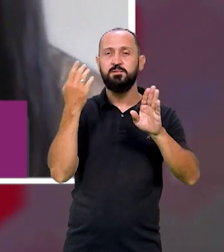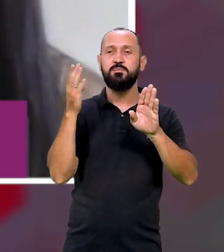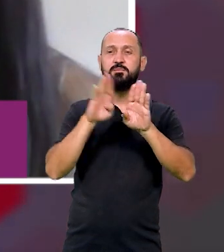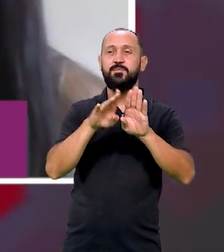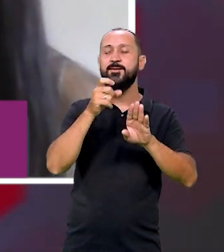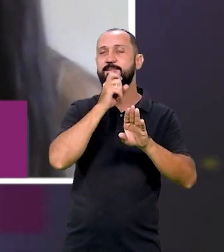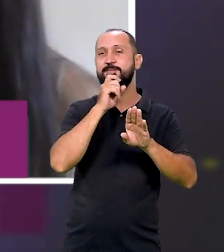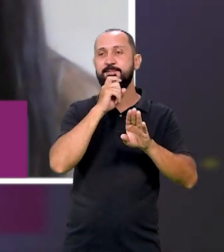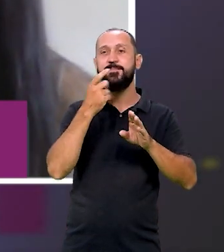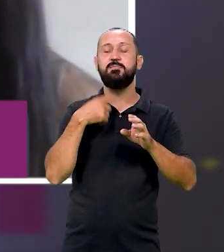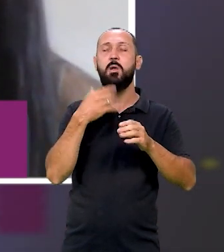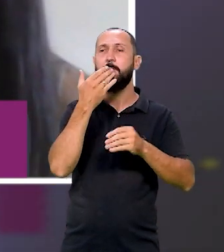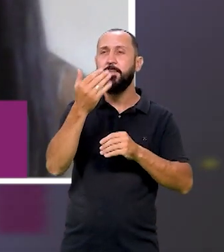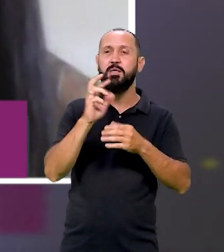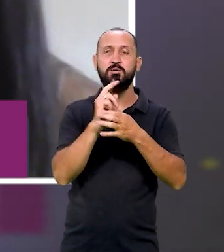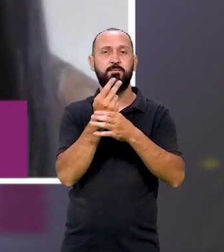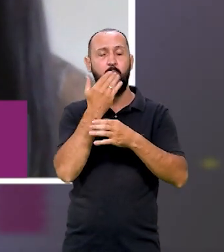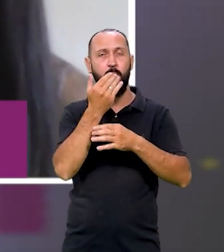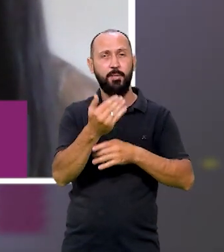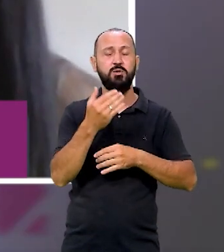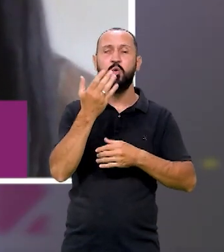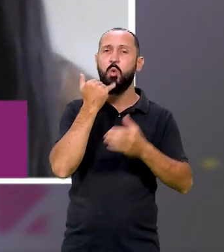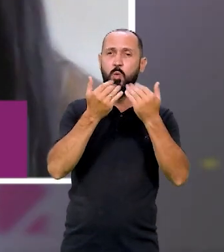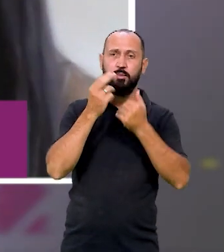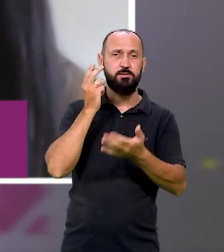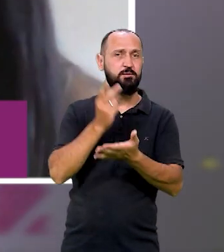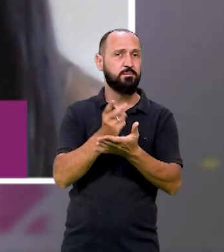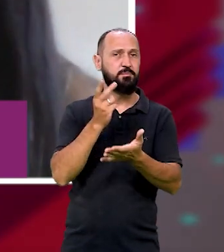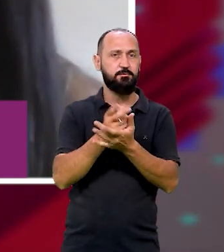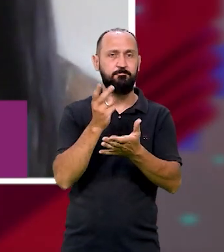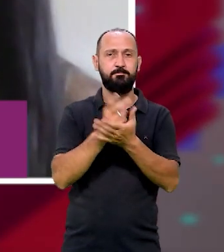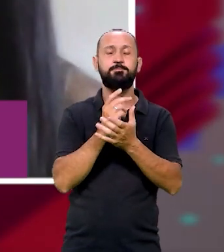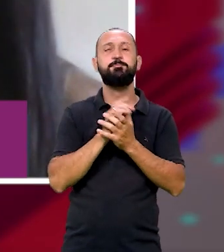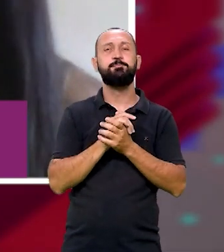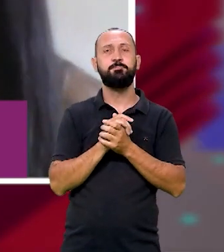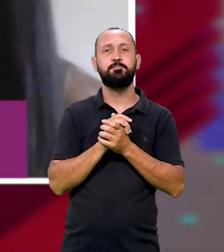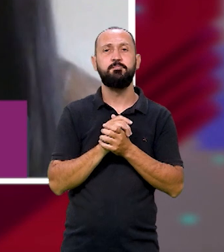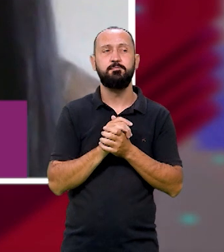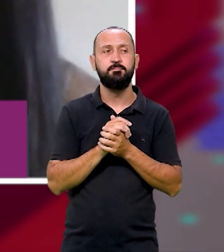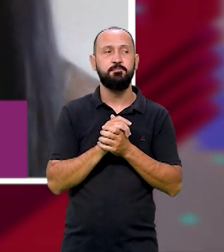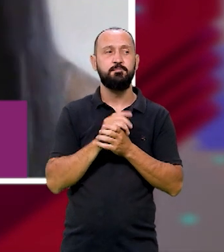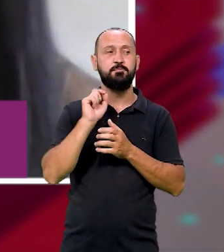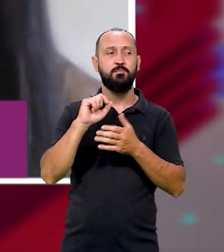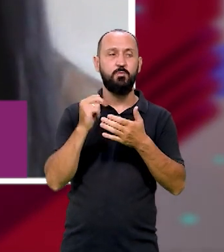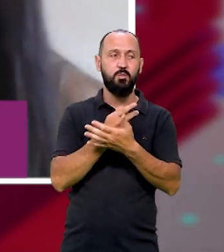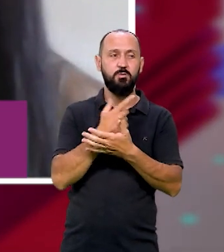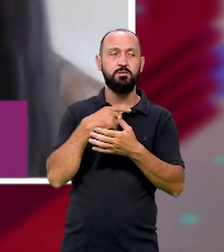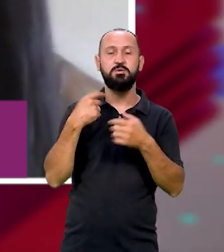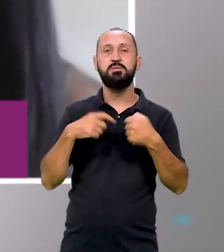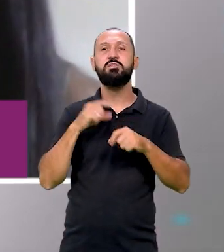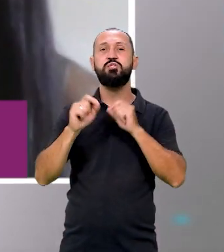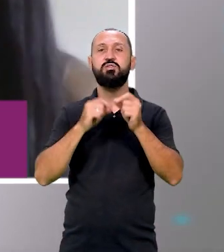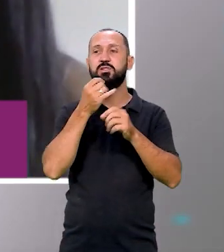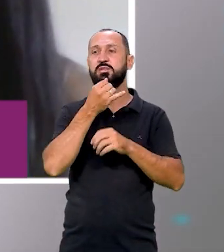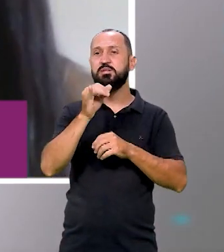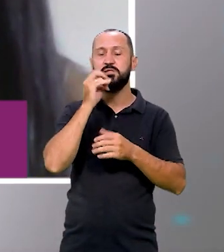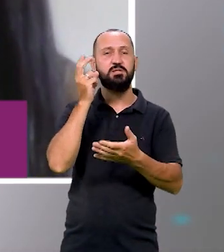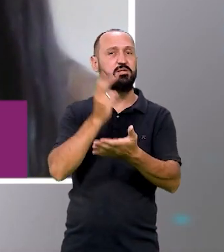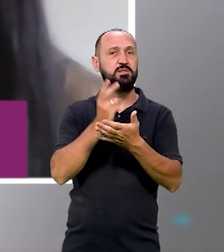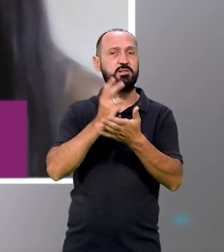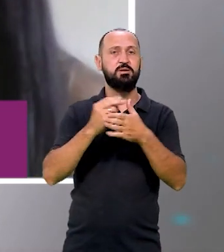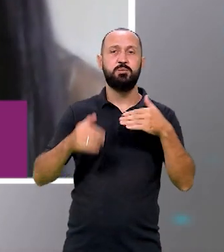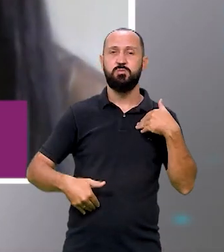se a pessoa, uma dica que eu dou, bem legal, se você faz jejum muito prolongado, tenta mudar, tenta inserir refeições, porque